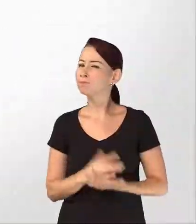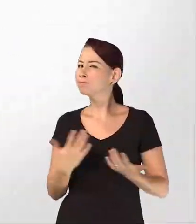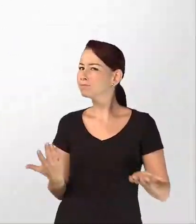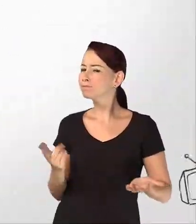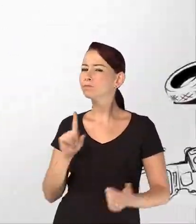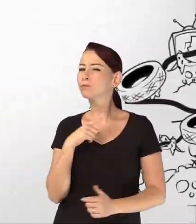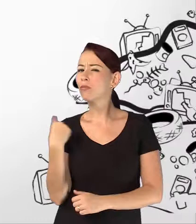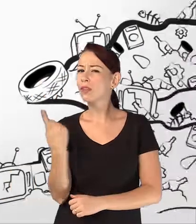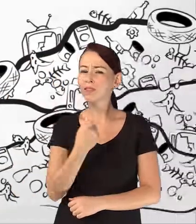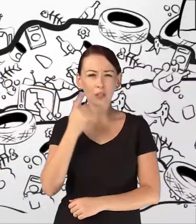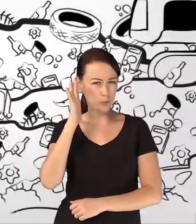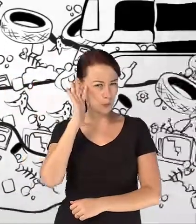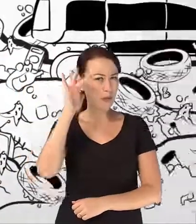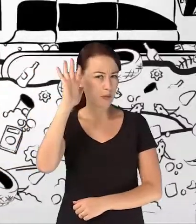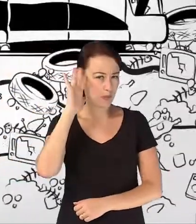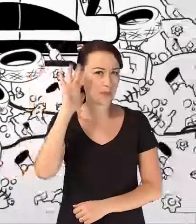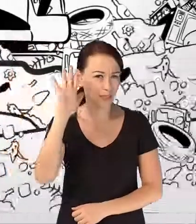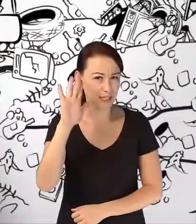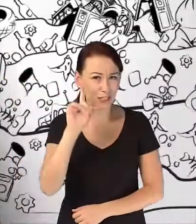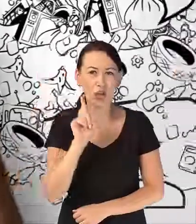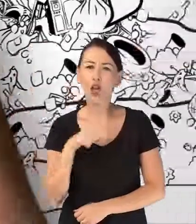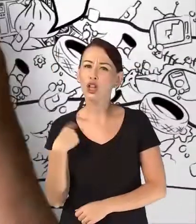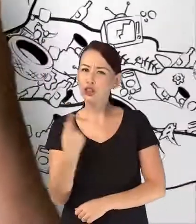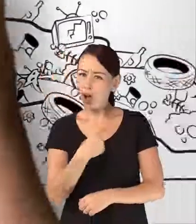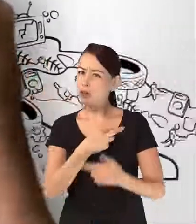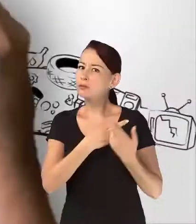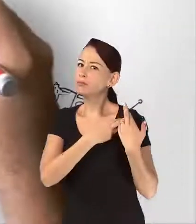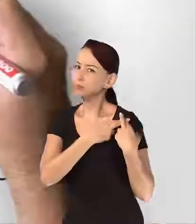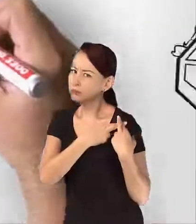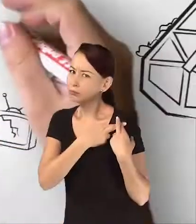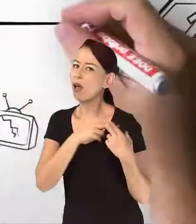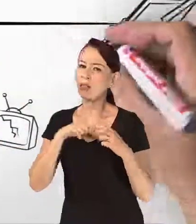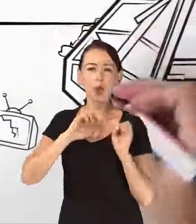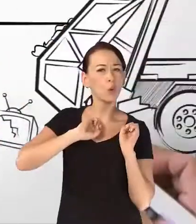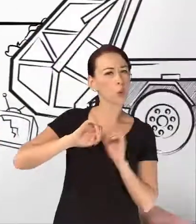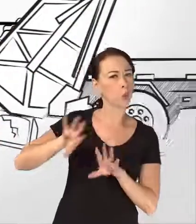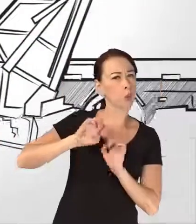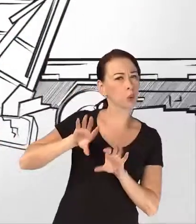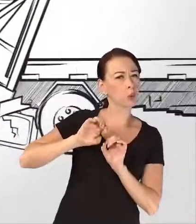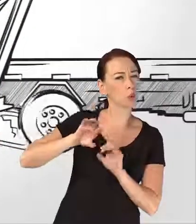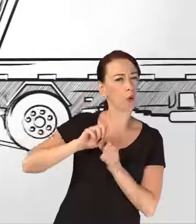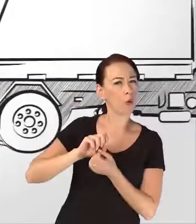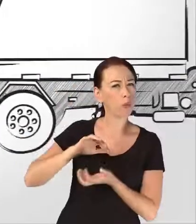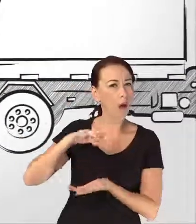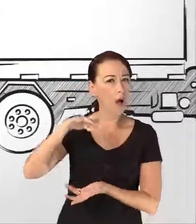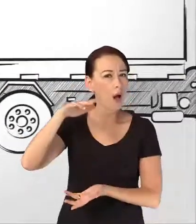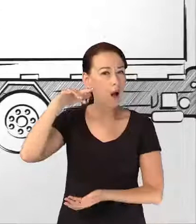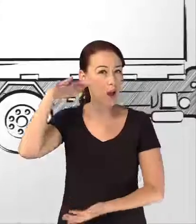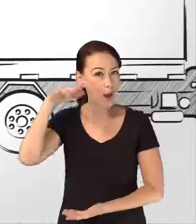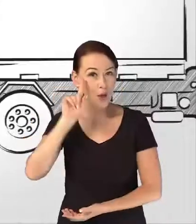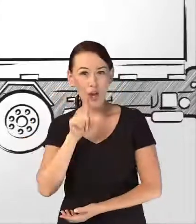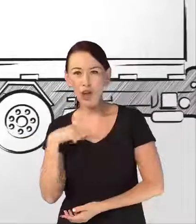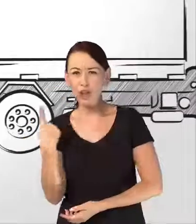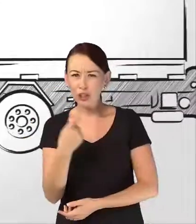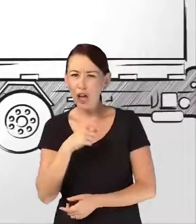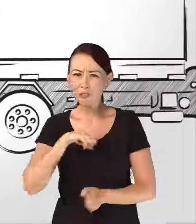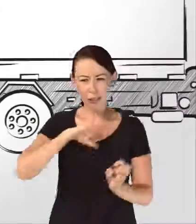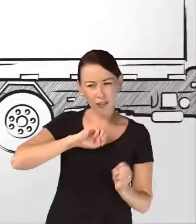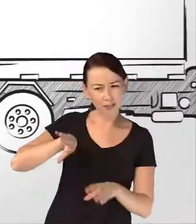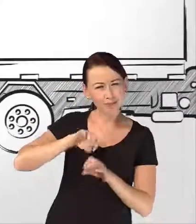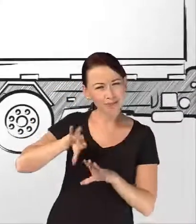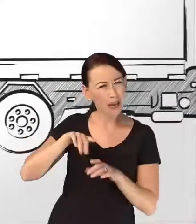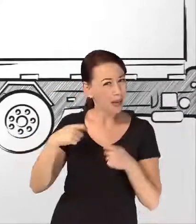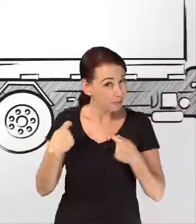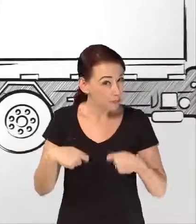Vamos pensar, o quanto nós contribuímos para essa produção? Tudo o que consumimos é